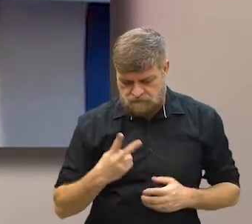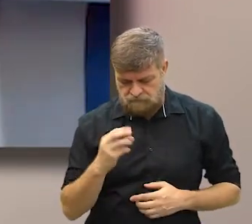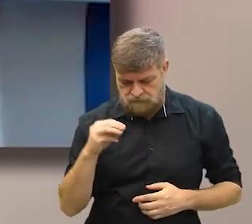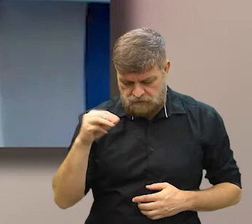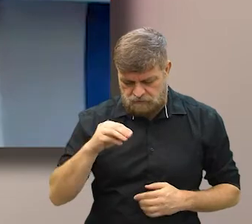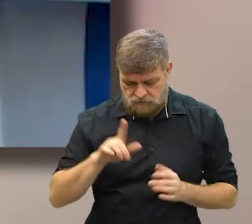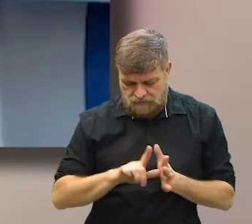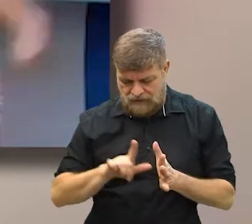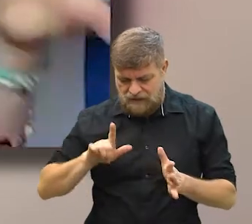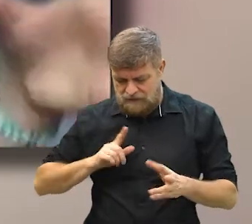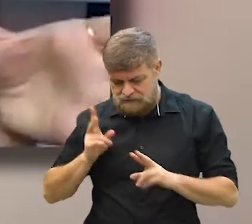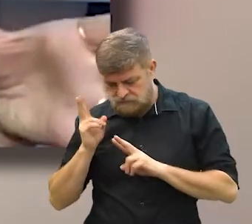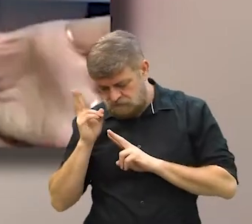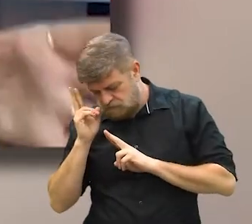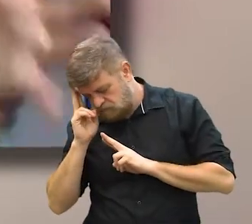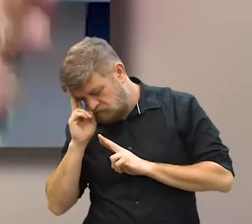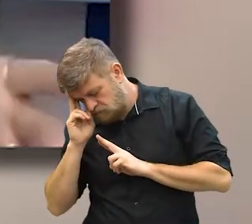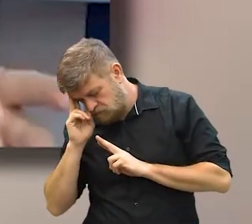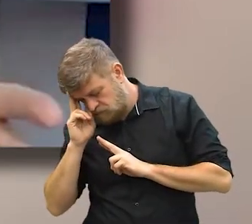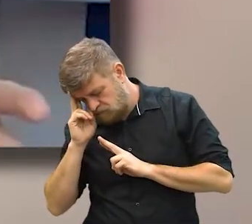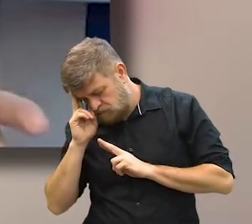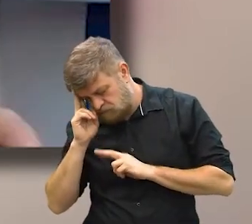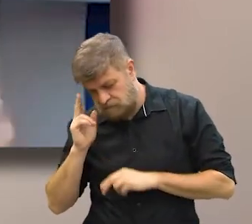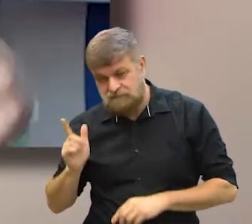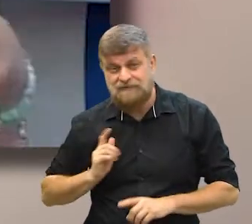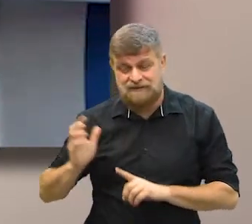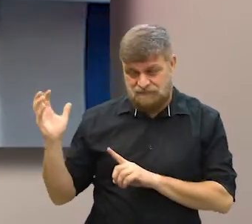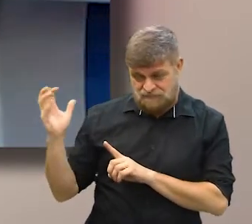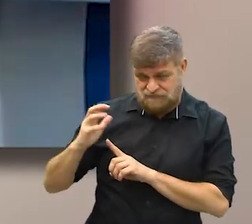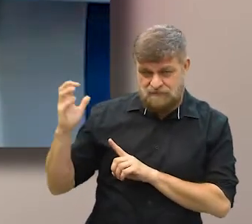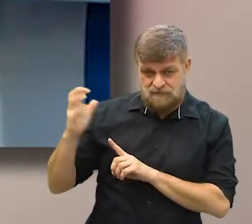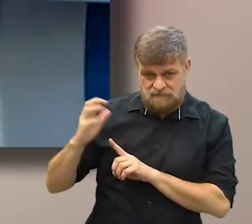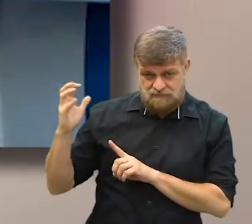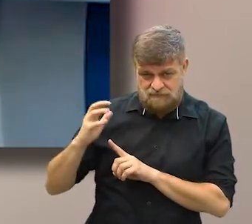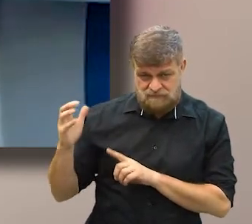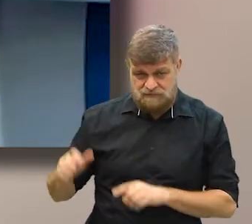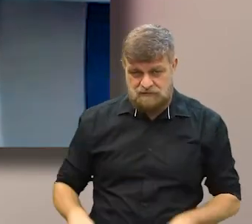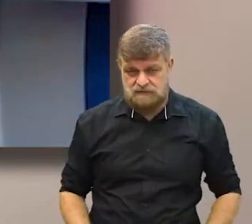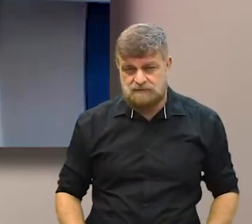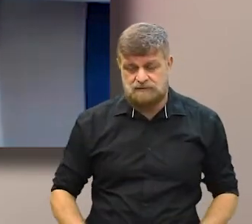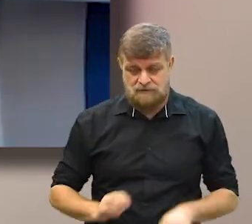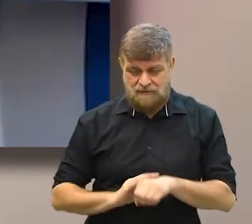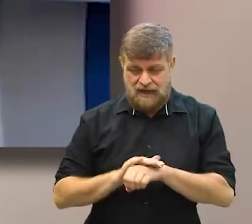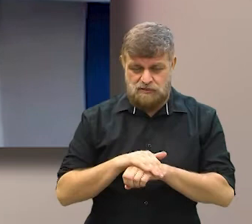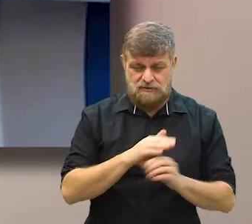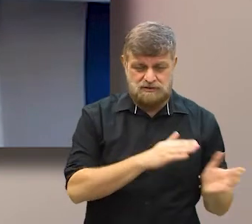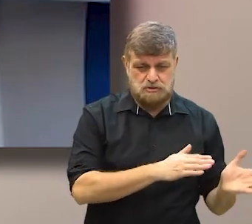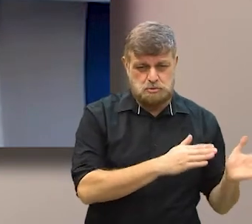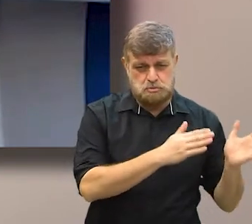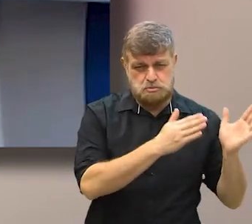nos 20 minutos que antecedem a sua noite de sono influenciam na sua noite de